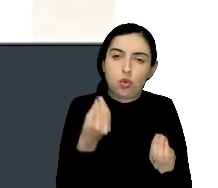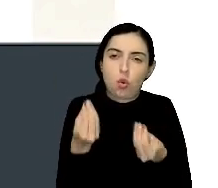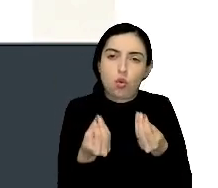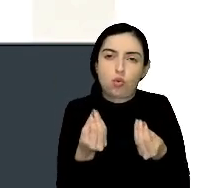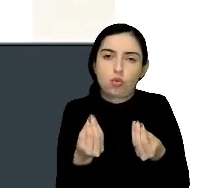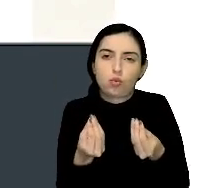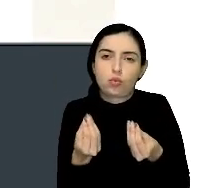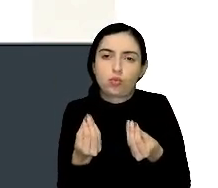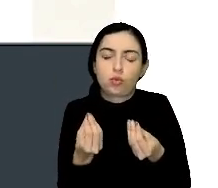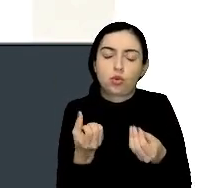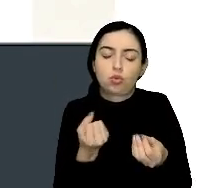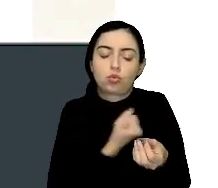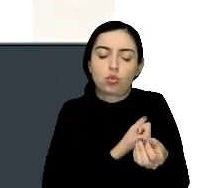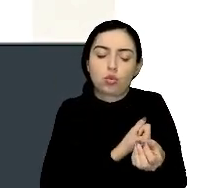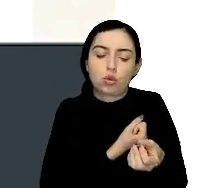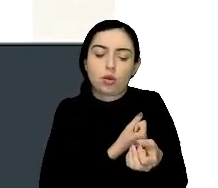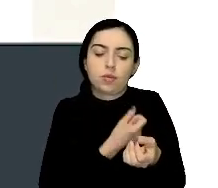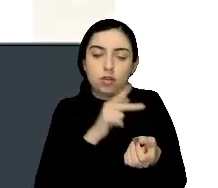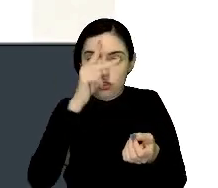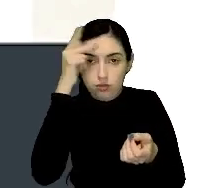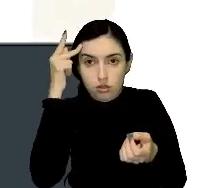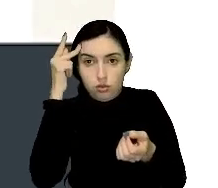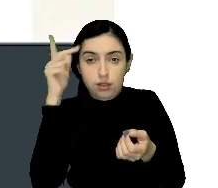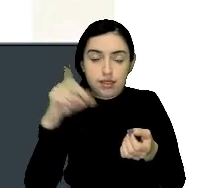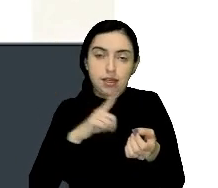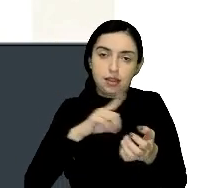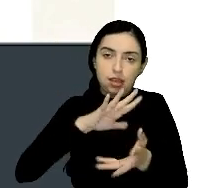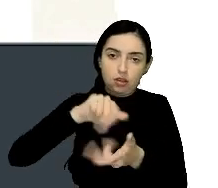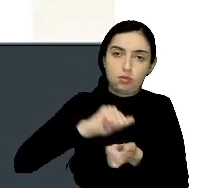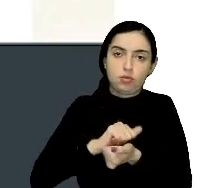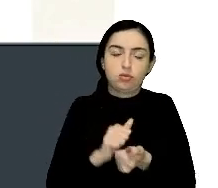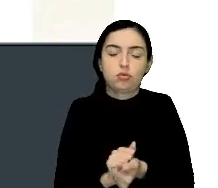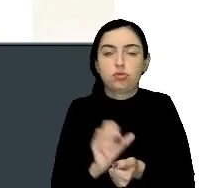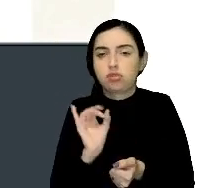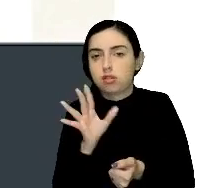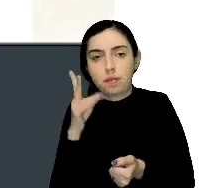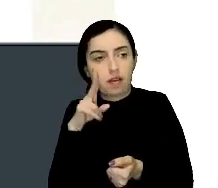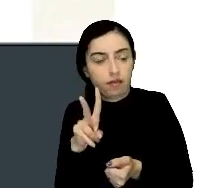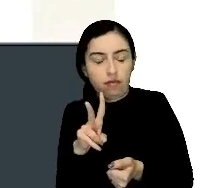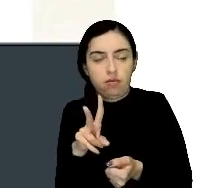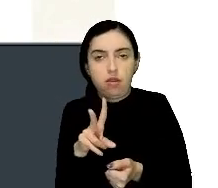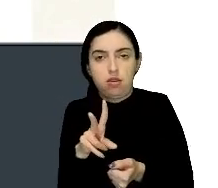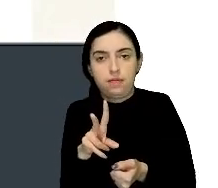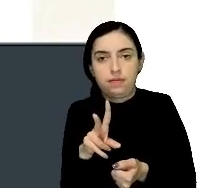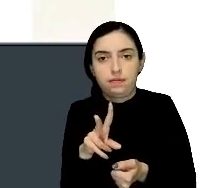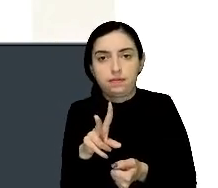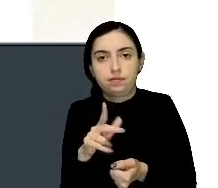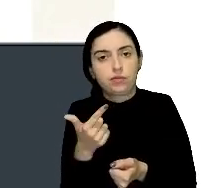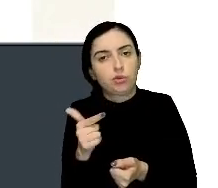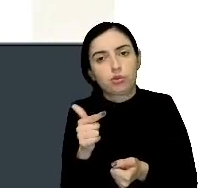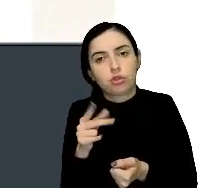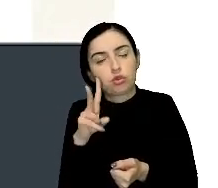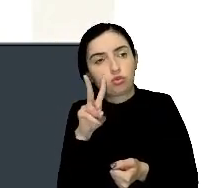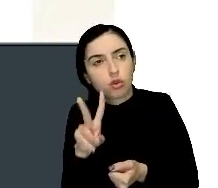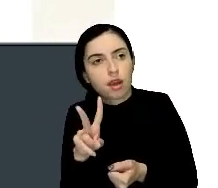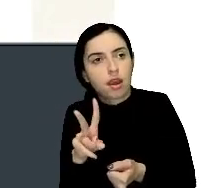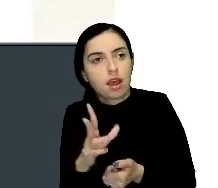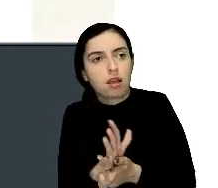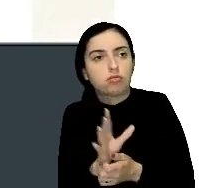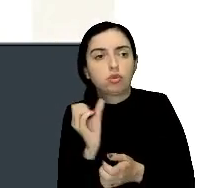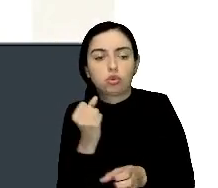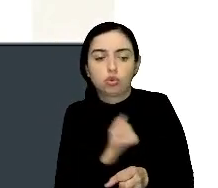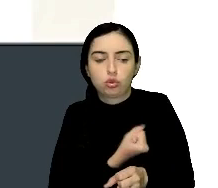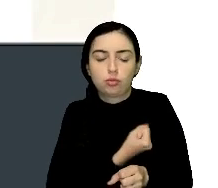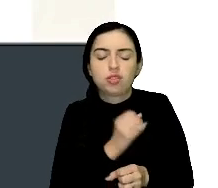a quantidade, né, de pessoas que existem no mundo, só para a gente ver que não daria para olhar só números absolutos, né, a gente